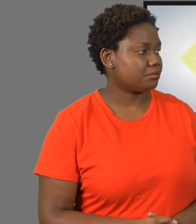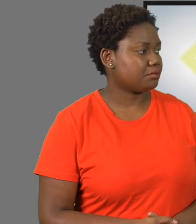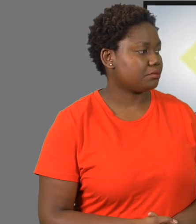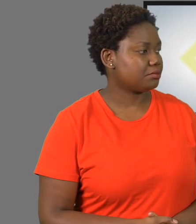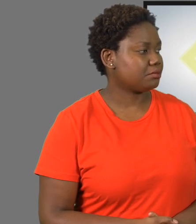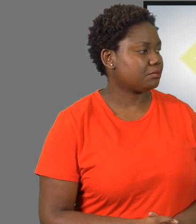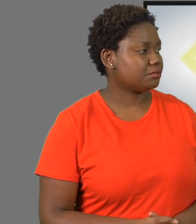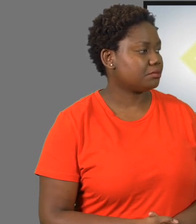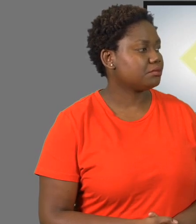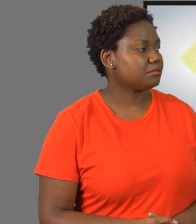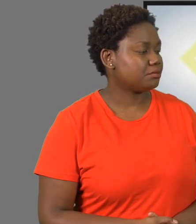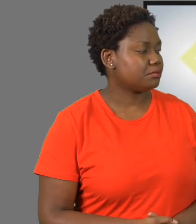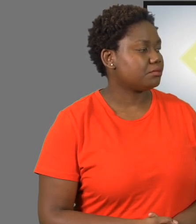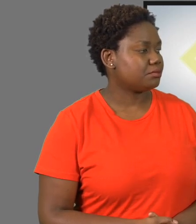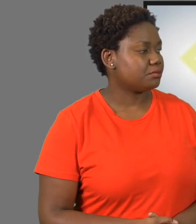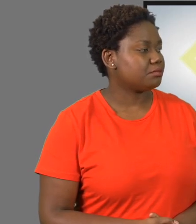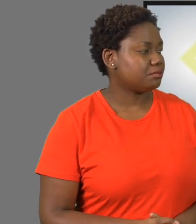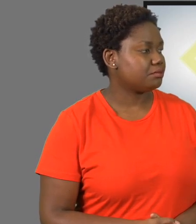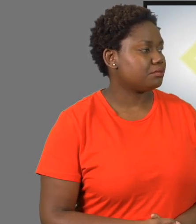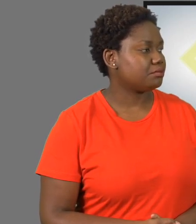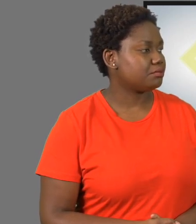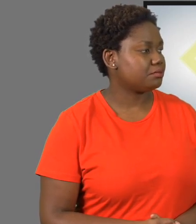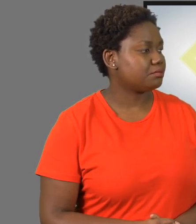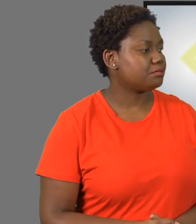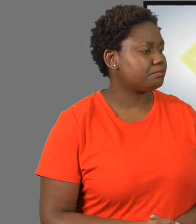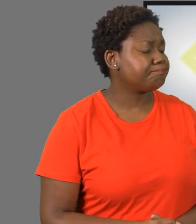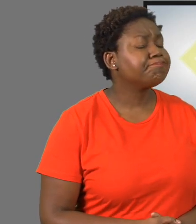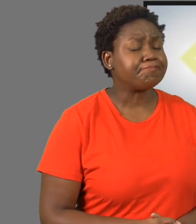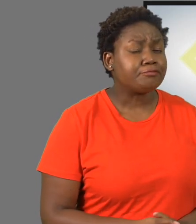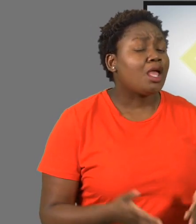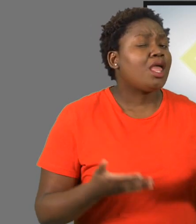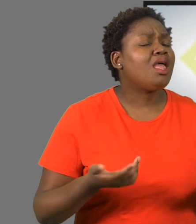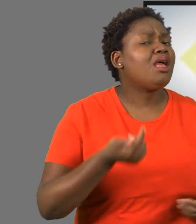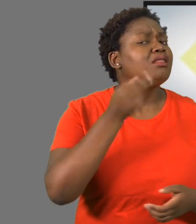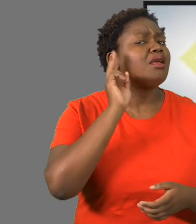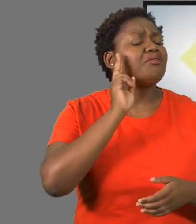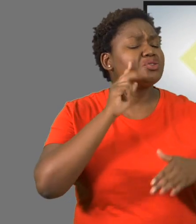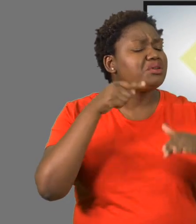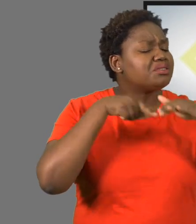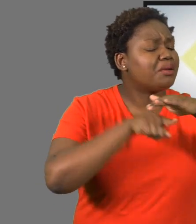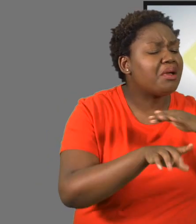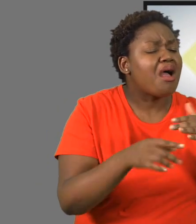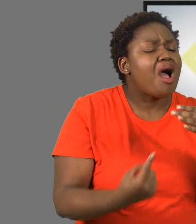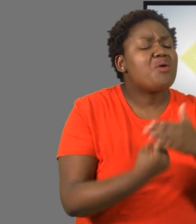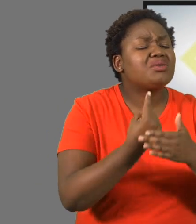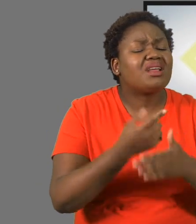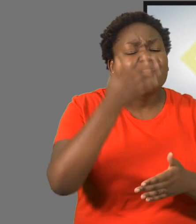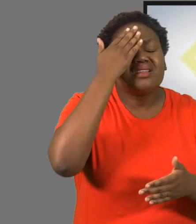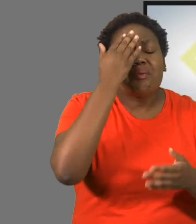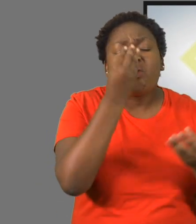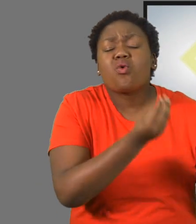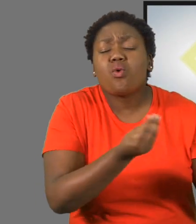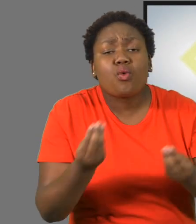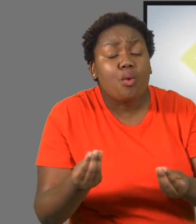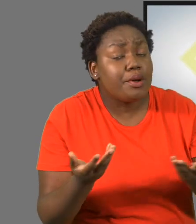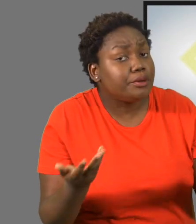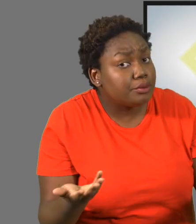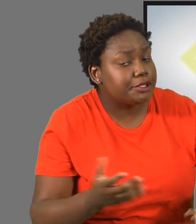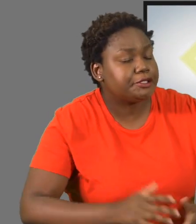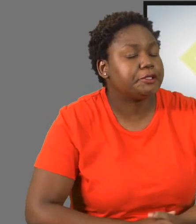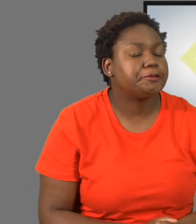o sarampo consta da lista de doenças que pode causar esse tipo de deficiência? Acompanhe a reportagem que se segue